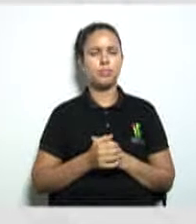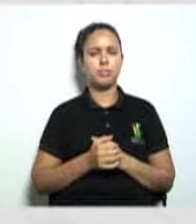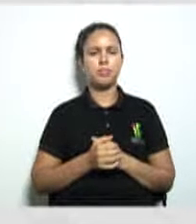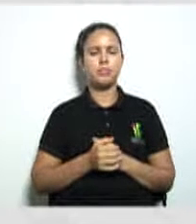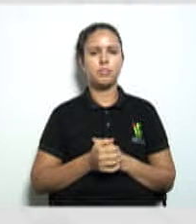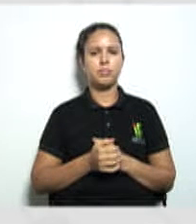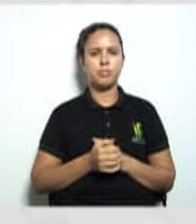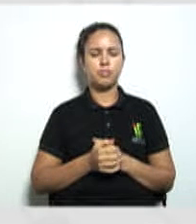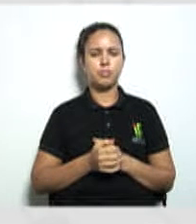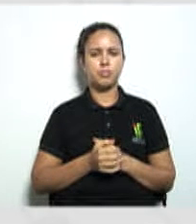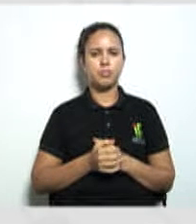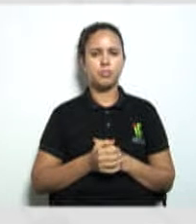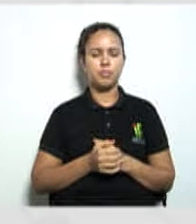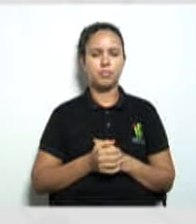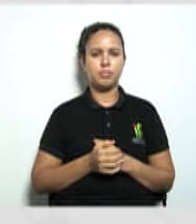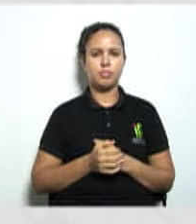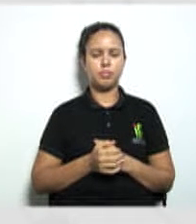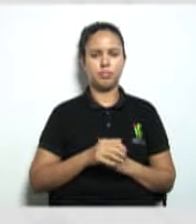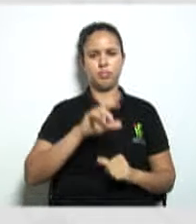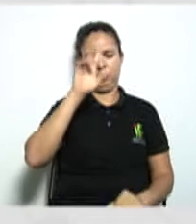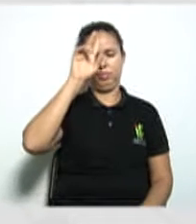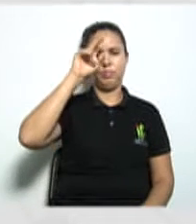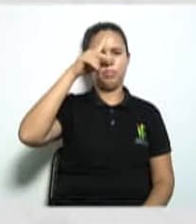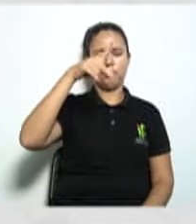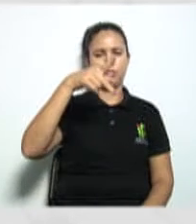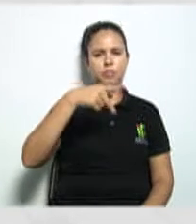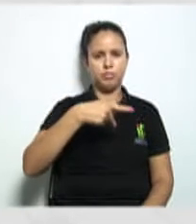fala da autonomia e